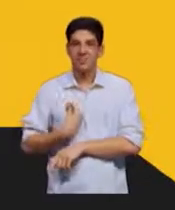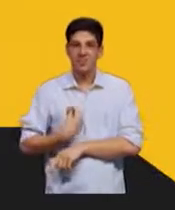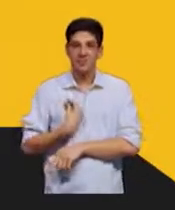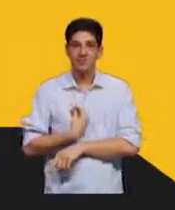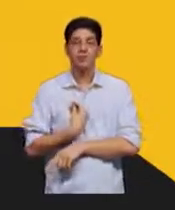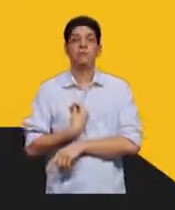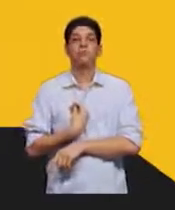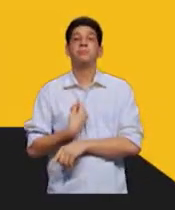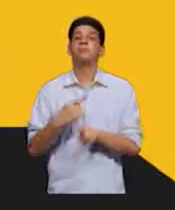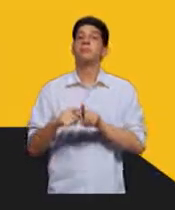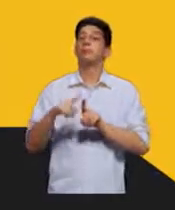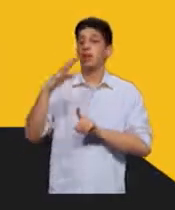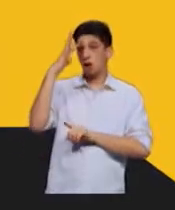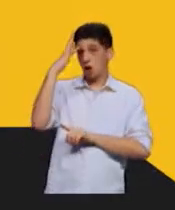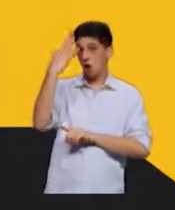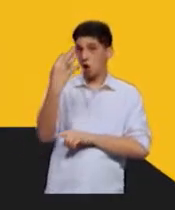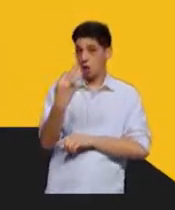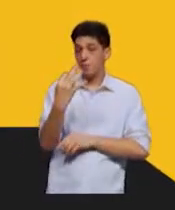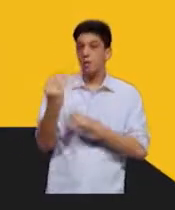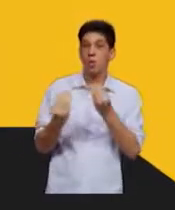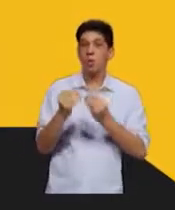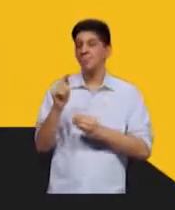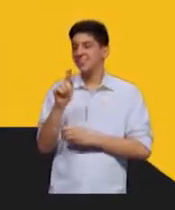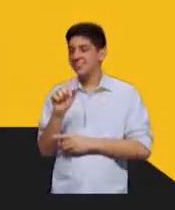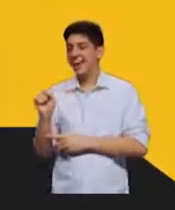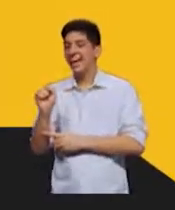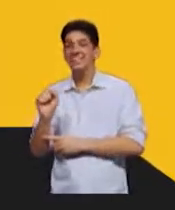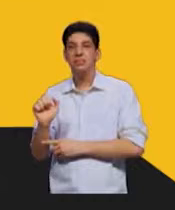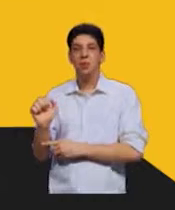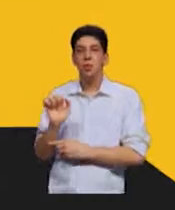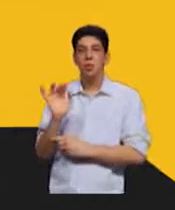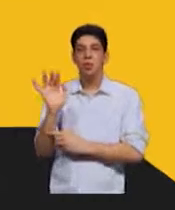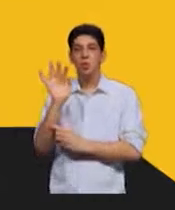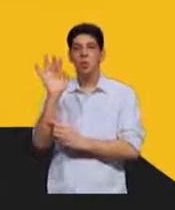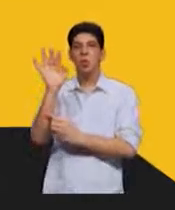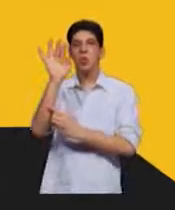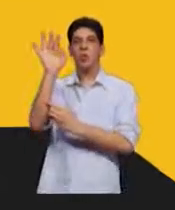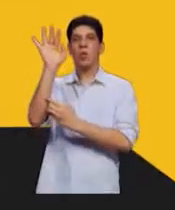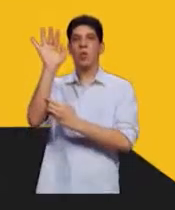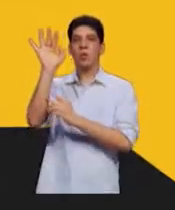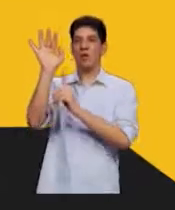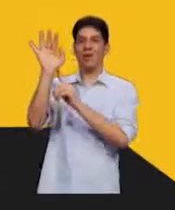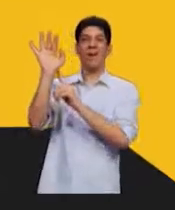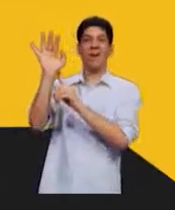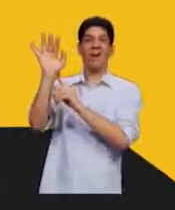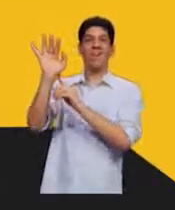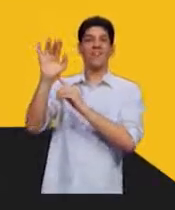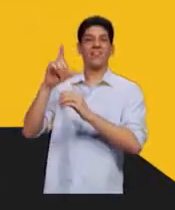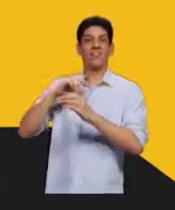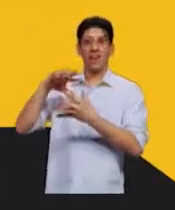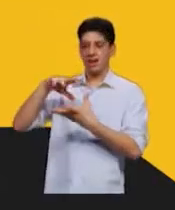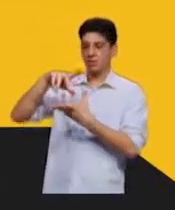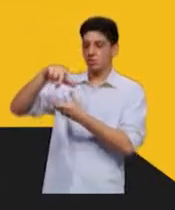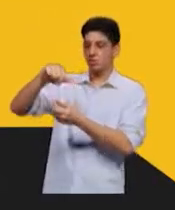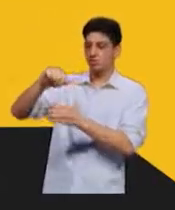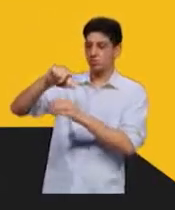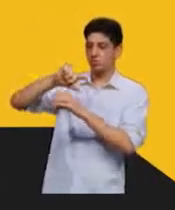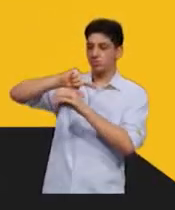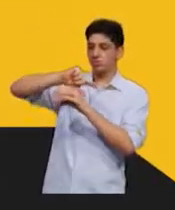compreender os gases, esses gases que fazem com que a camada de ozônio seja destruída,